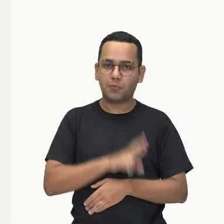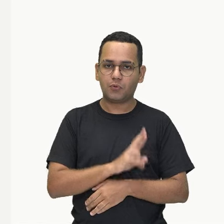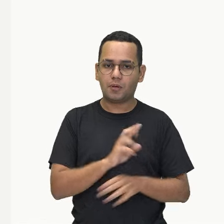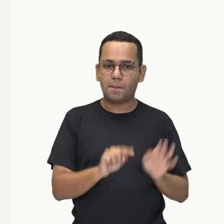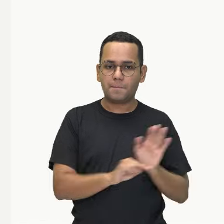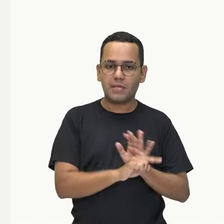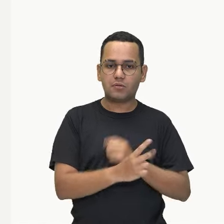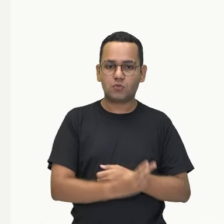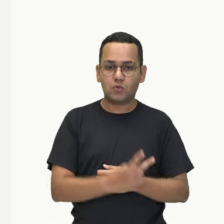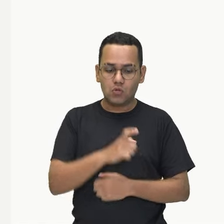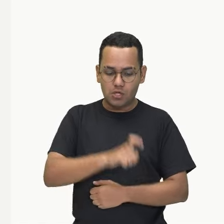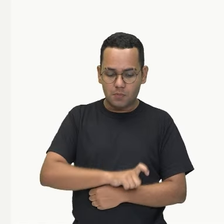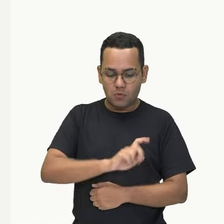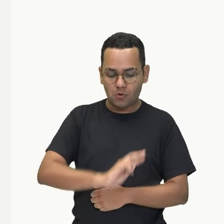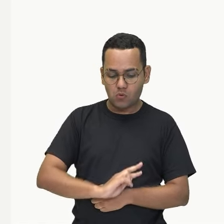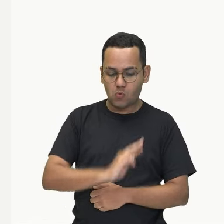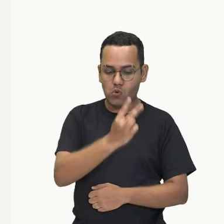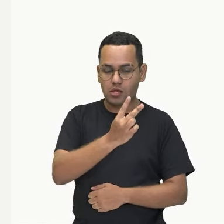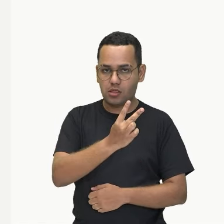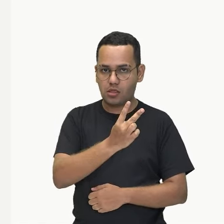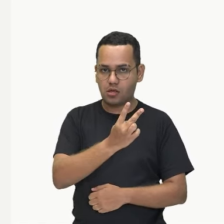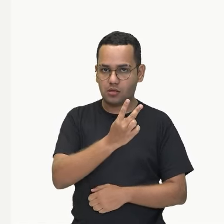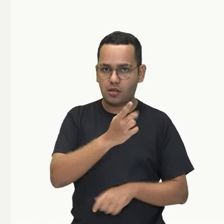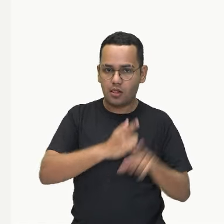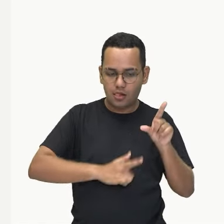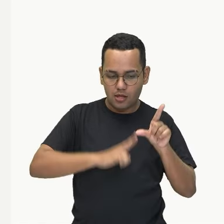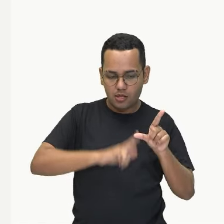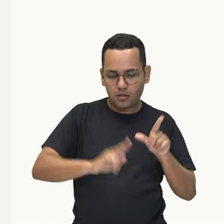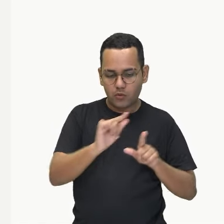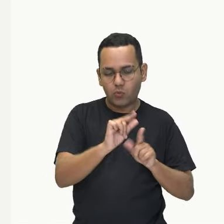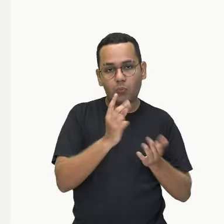e a gente repete a variável.